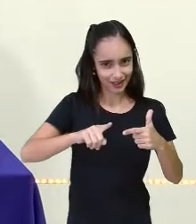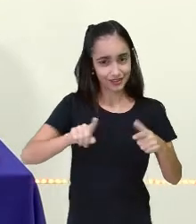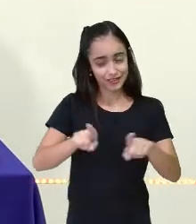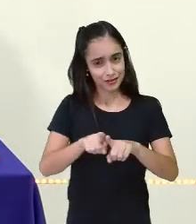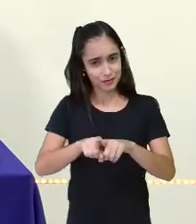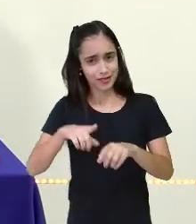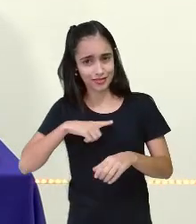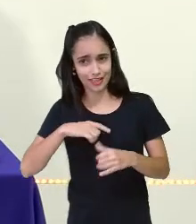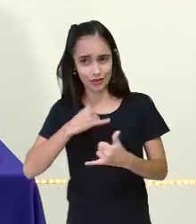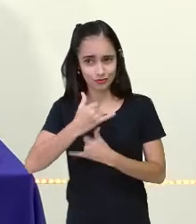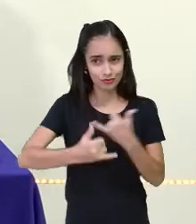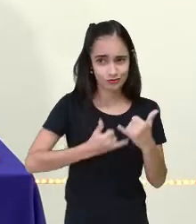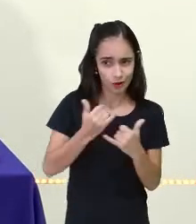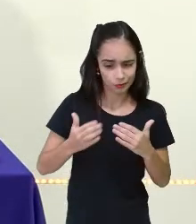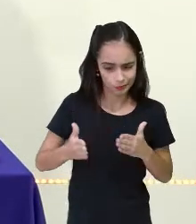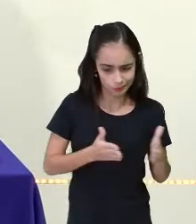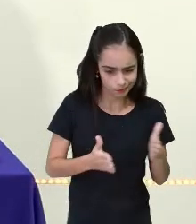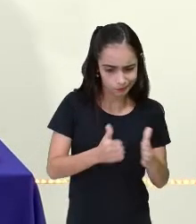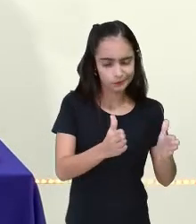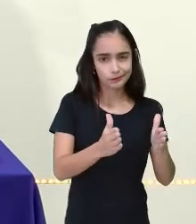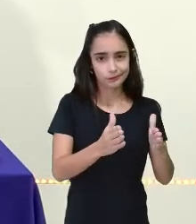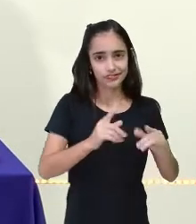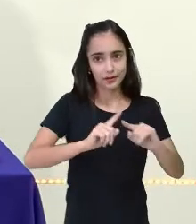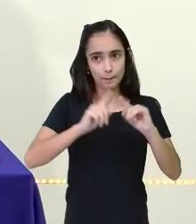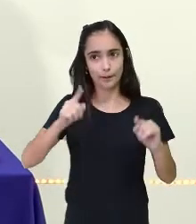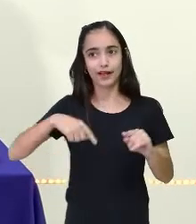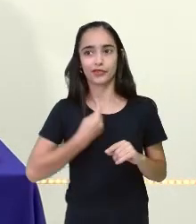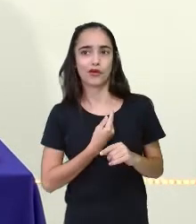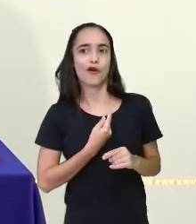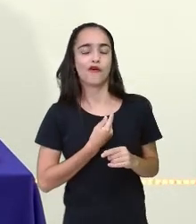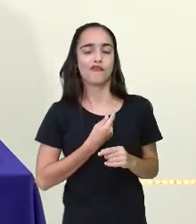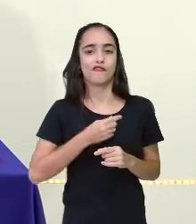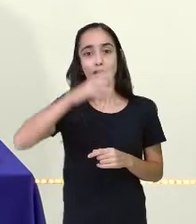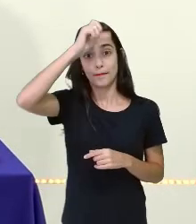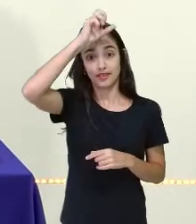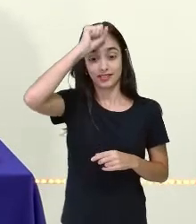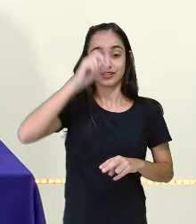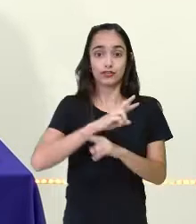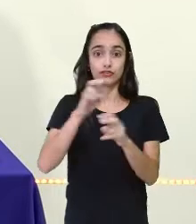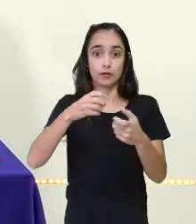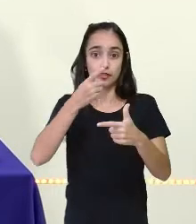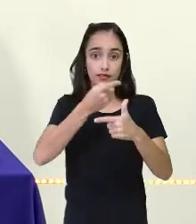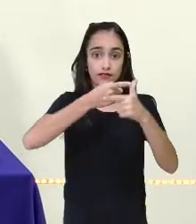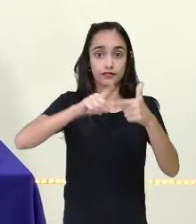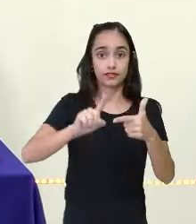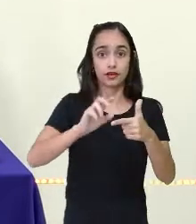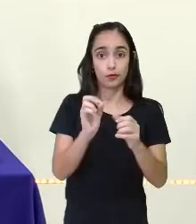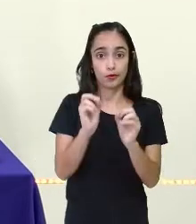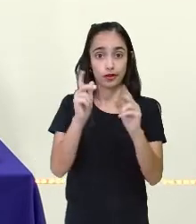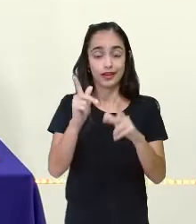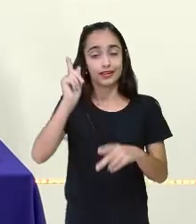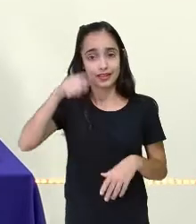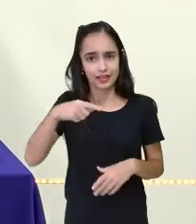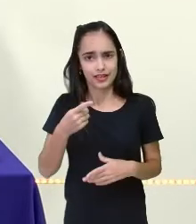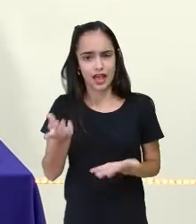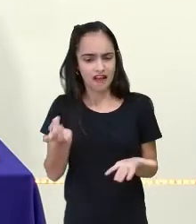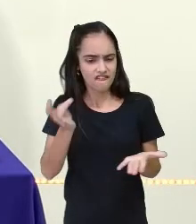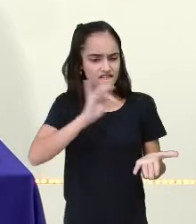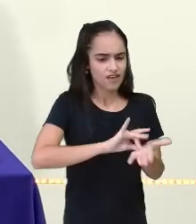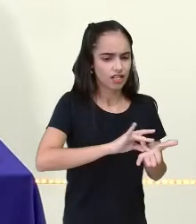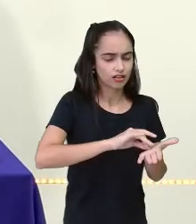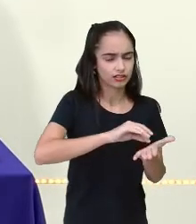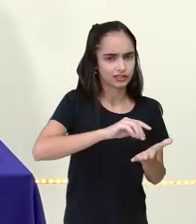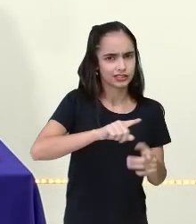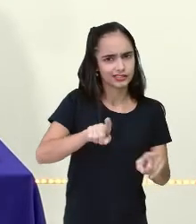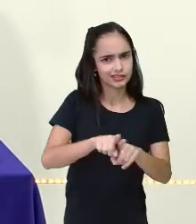trabalhar a divisão. Dois conceitozinhos matemáticos que tem na divisão, que é a divisão exata e a